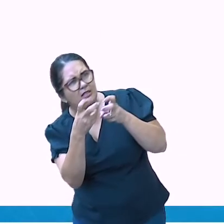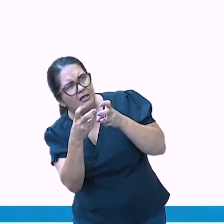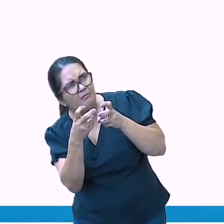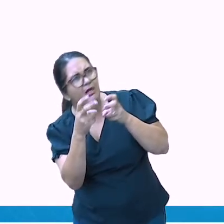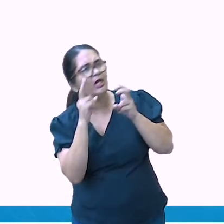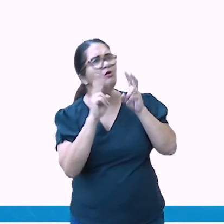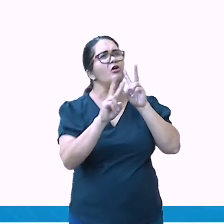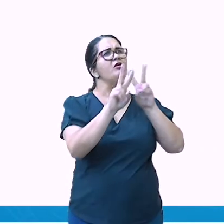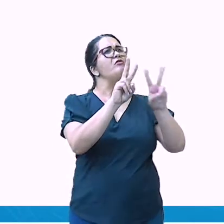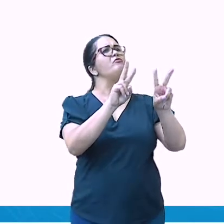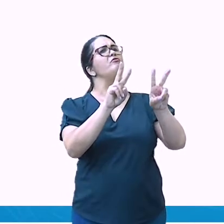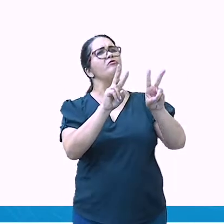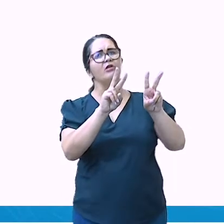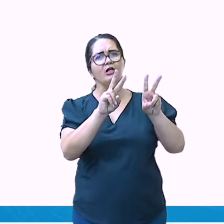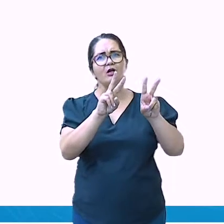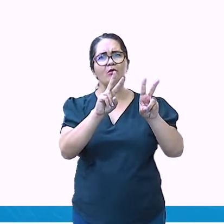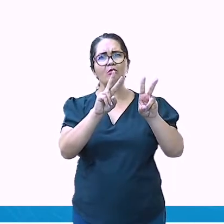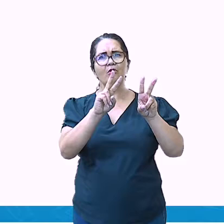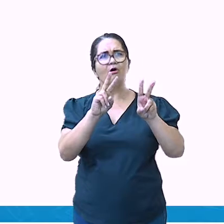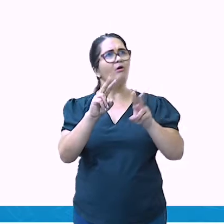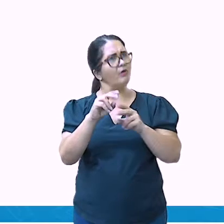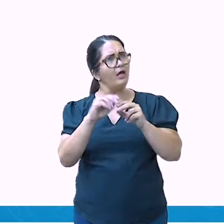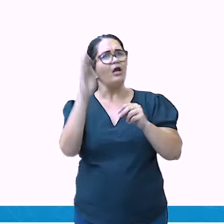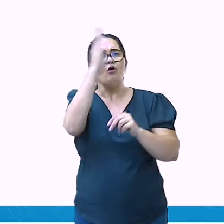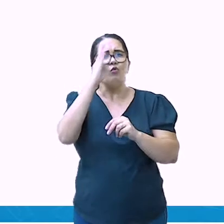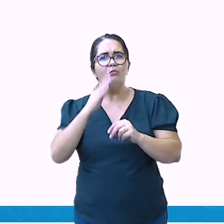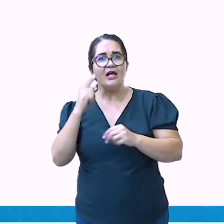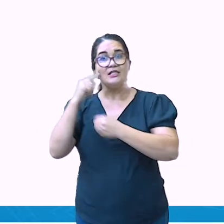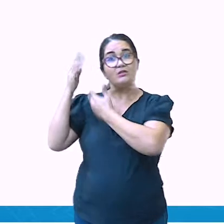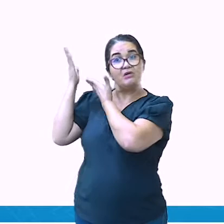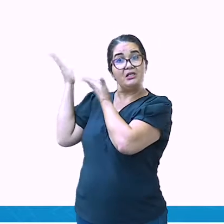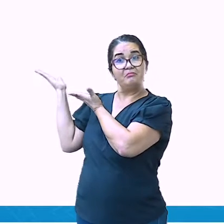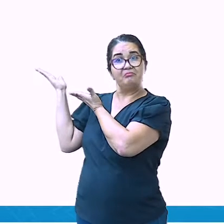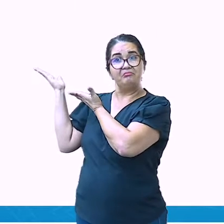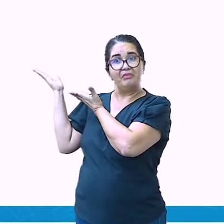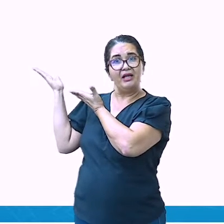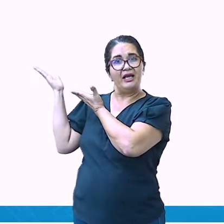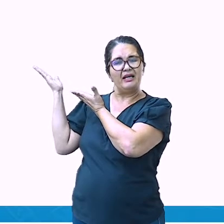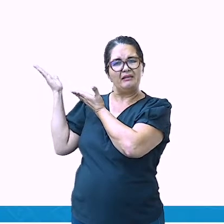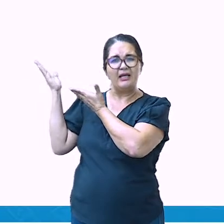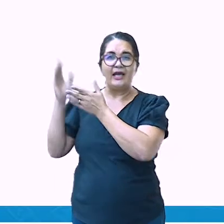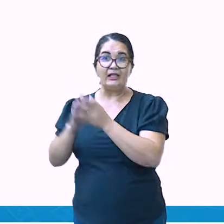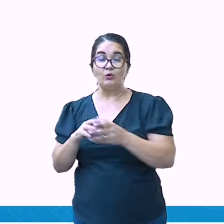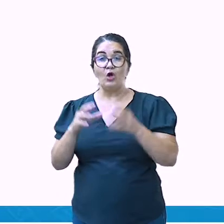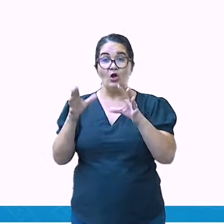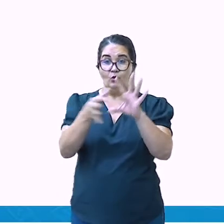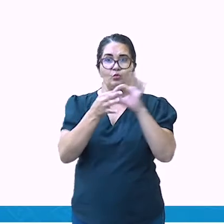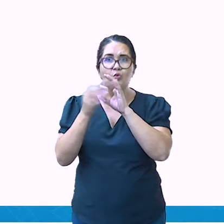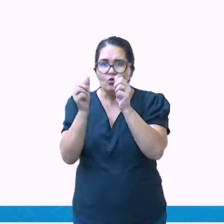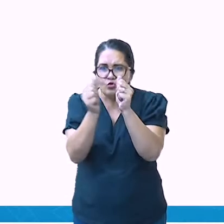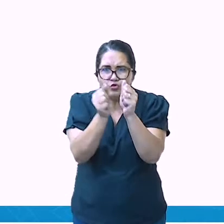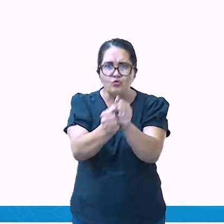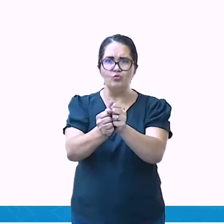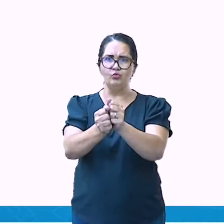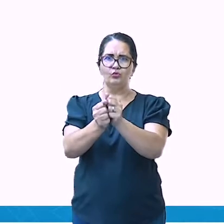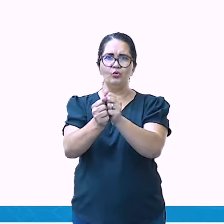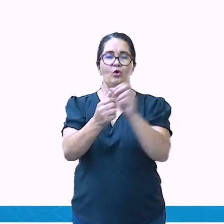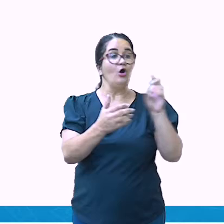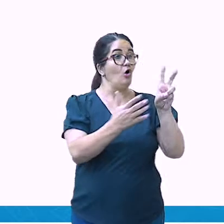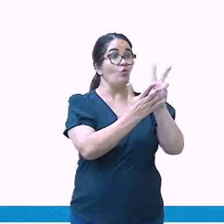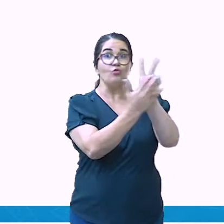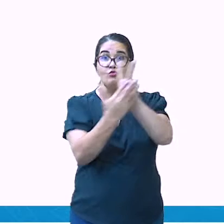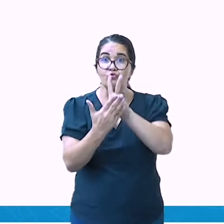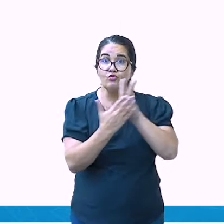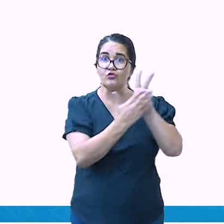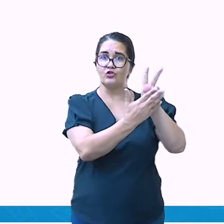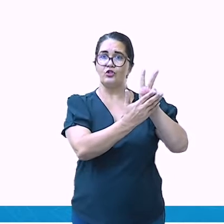havia divisão nenhuma. A população aqui era toda indígena. Eles eram todos